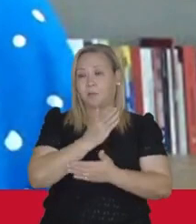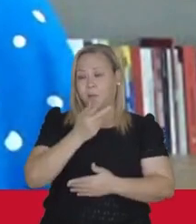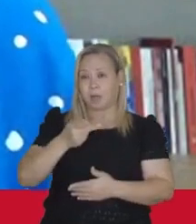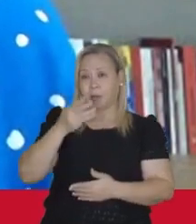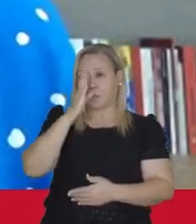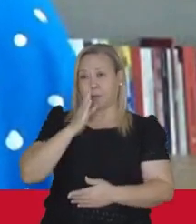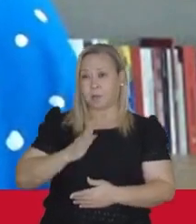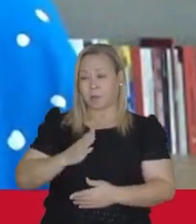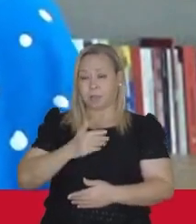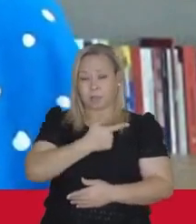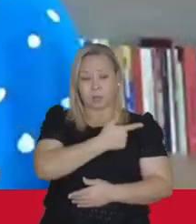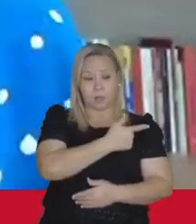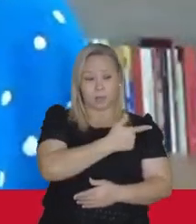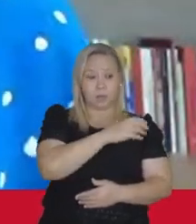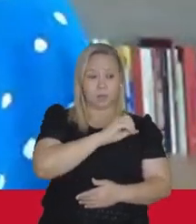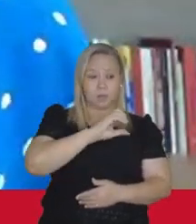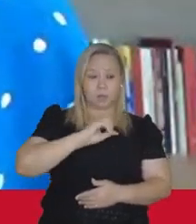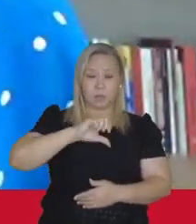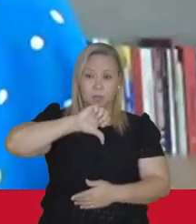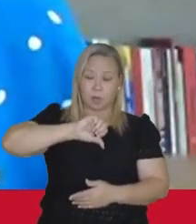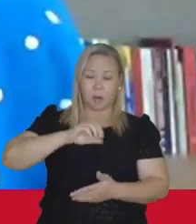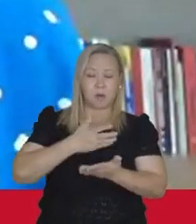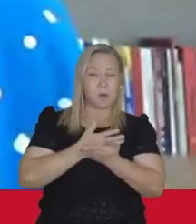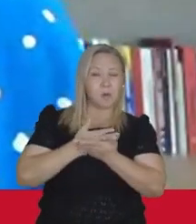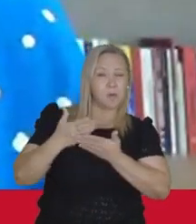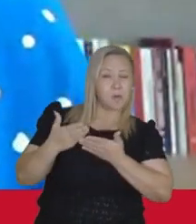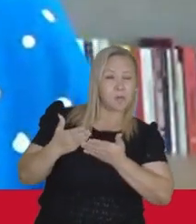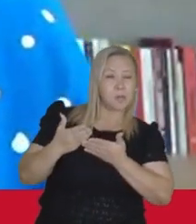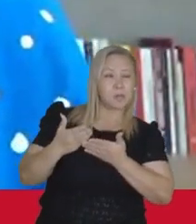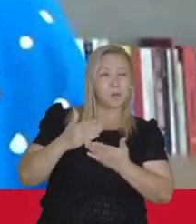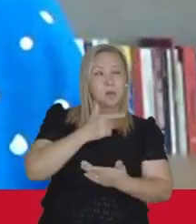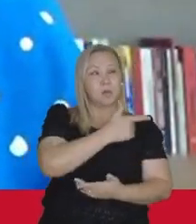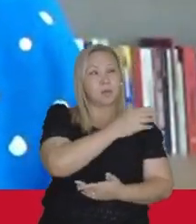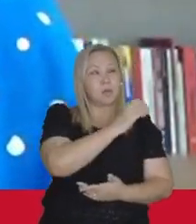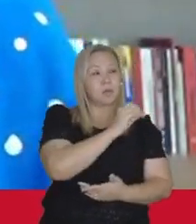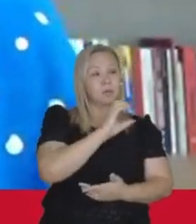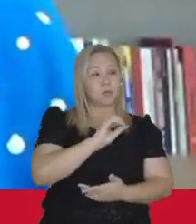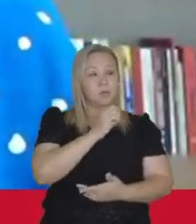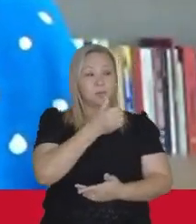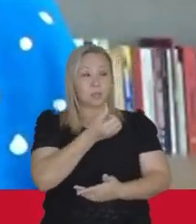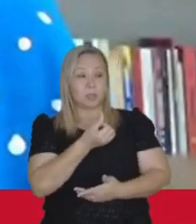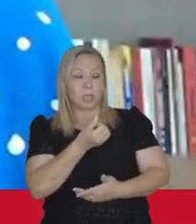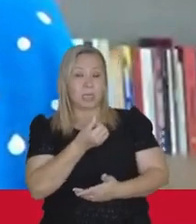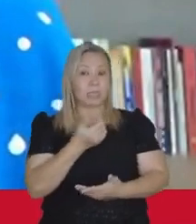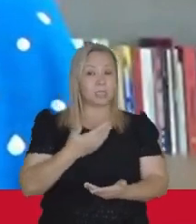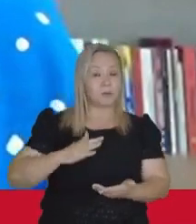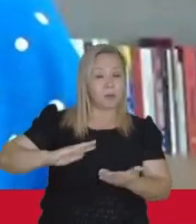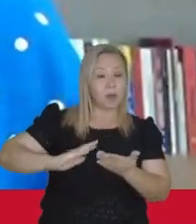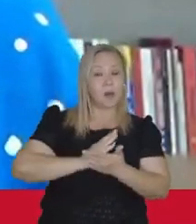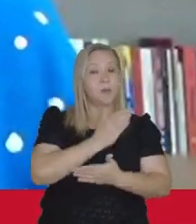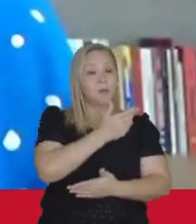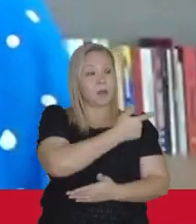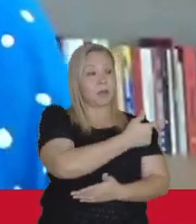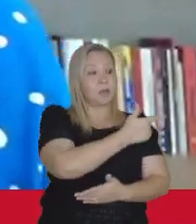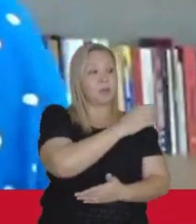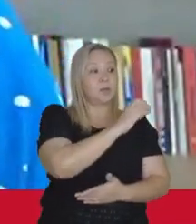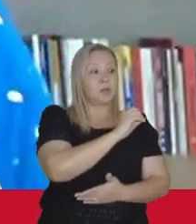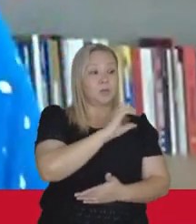uma convenção que entrou em vigor a partir de 2006 e foi ratificada no Brasil com status de emenda